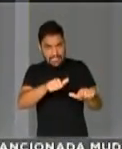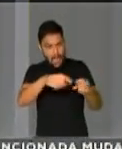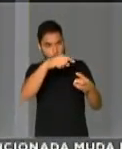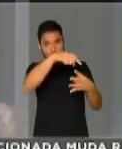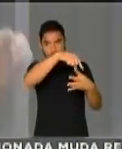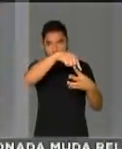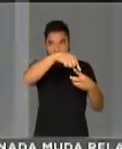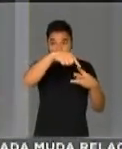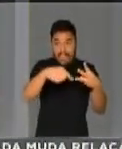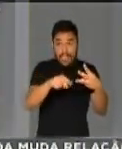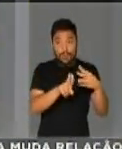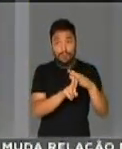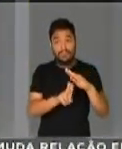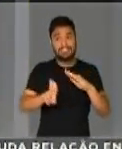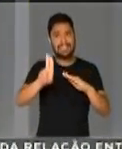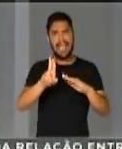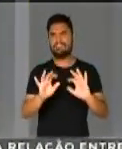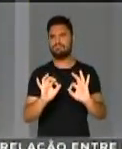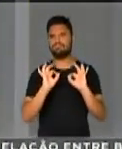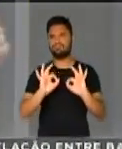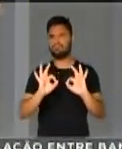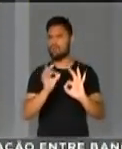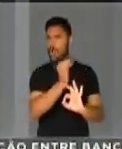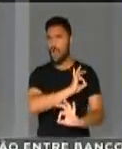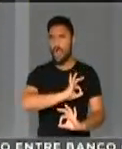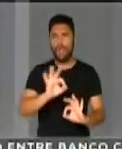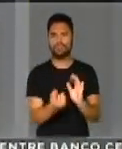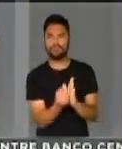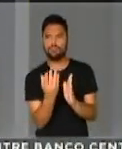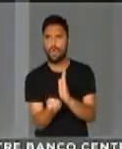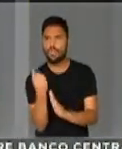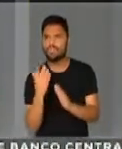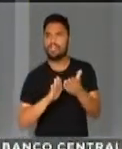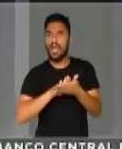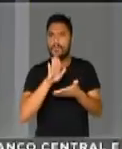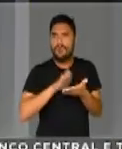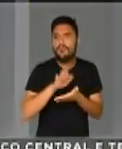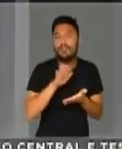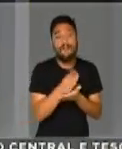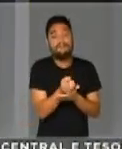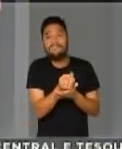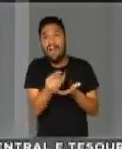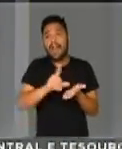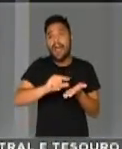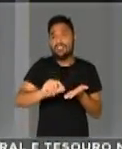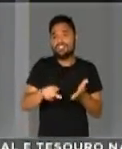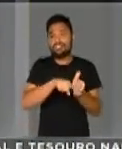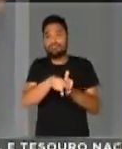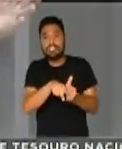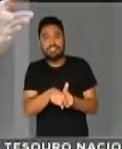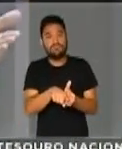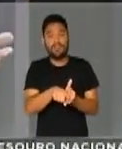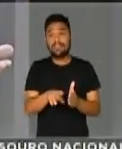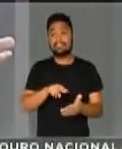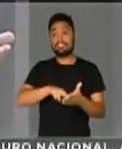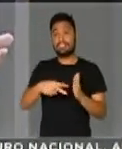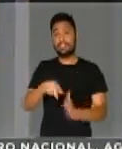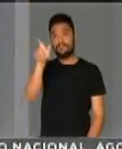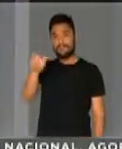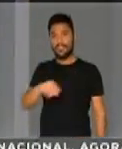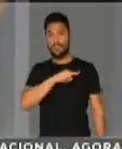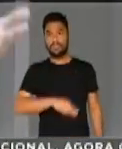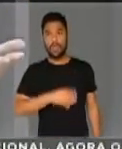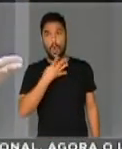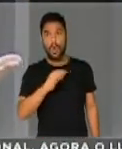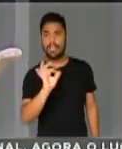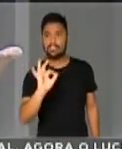universidades, as três universidades são super bem colocadas, têm uma excelente produção acadêmica. Ou seja, o ministro não conhece nada,